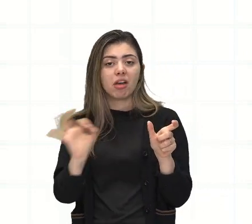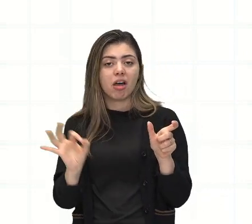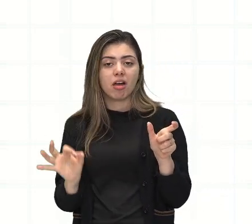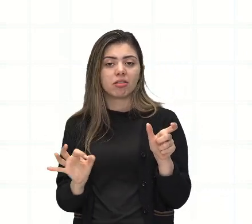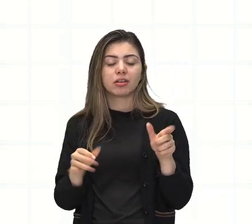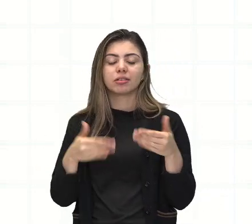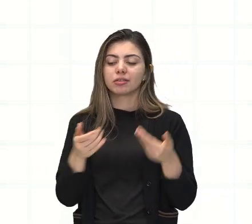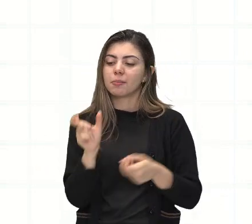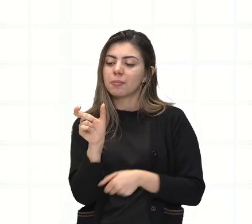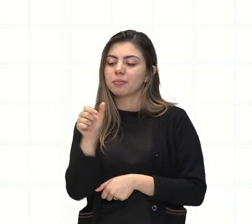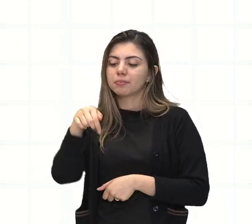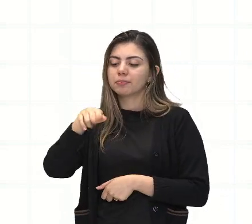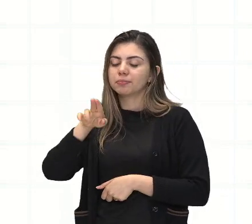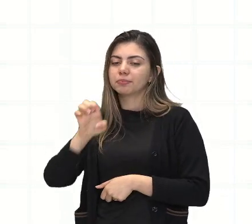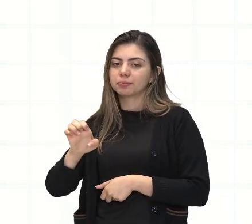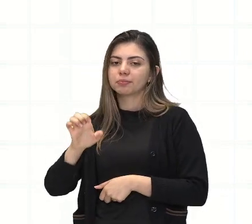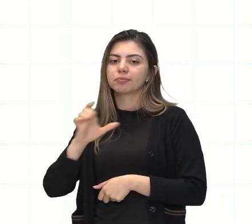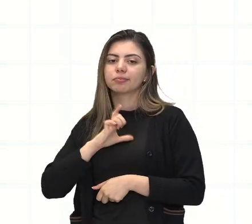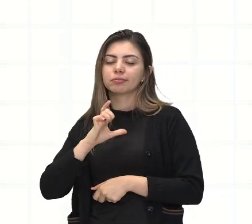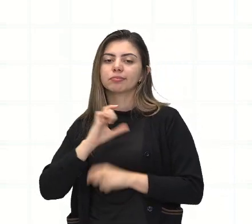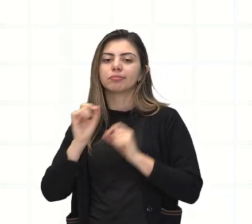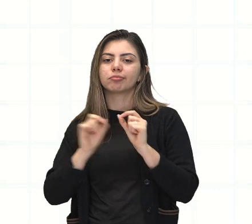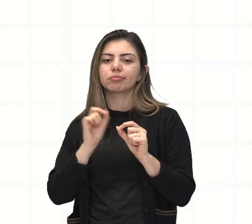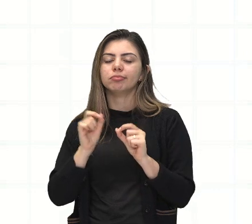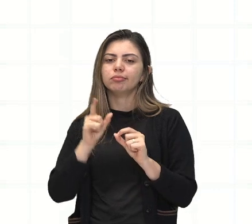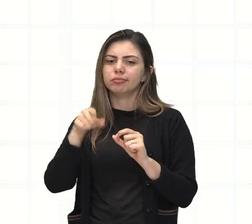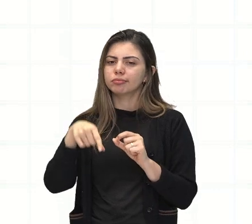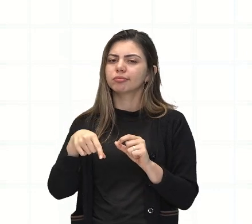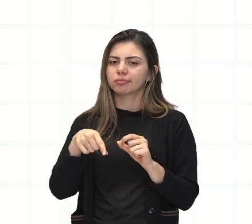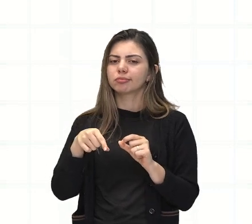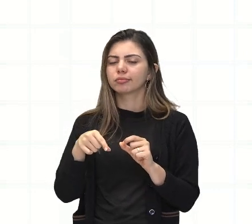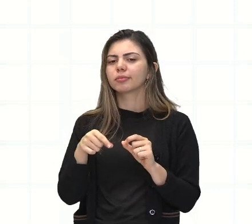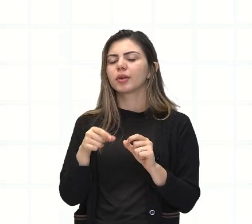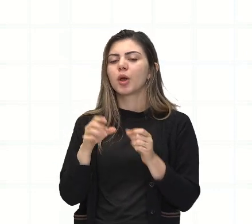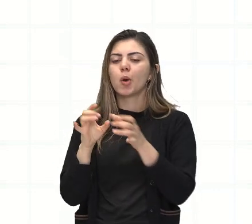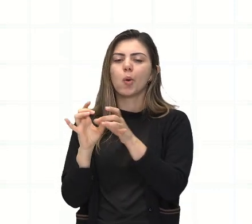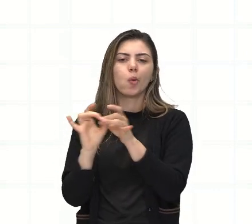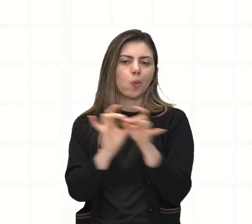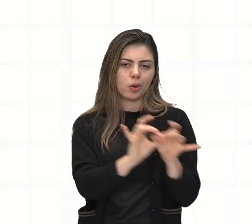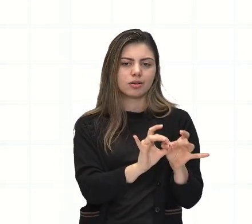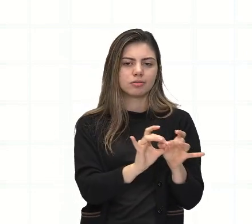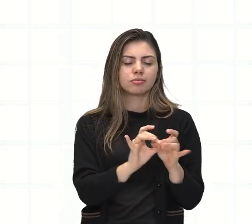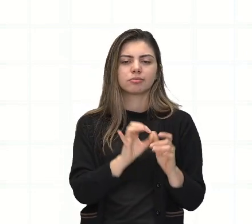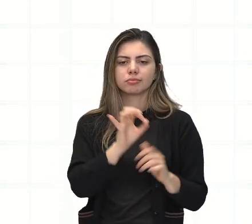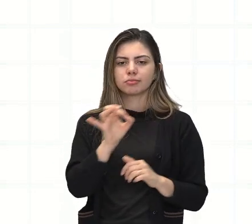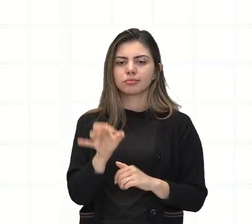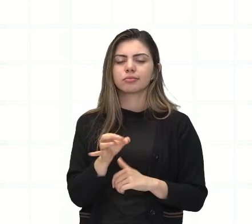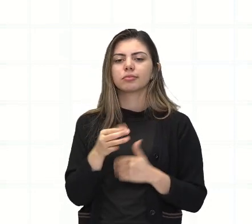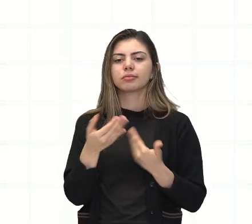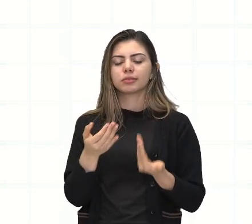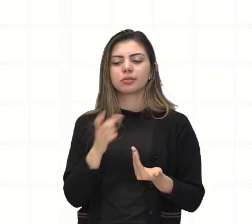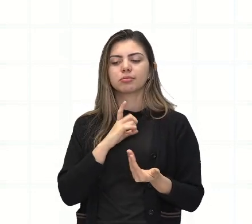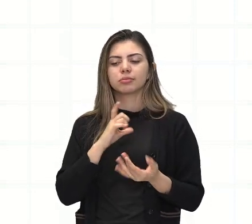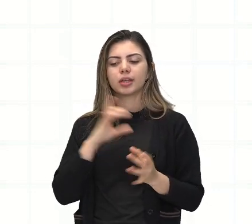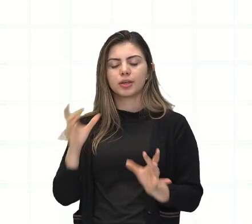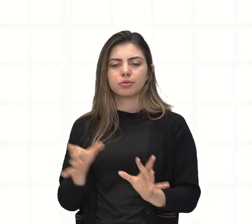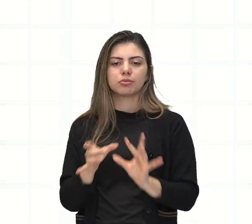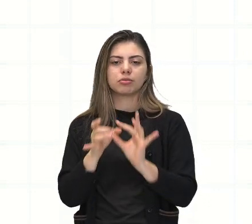que ele traz essa ideia, né, de coesão, de